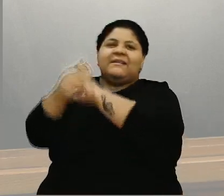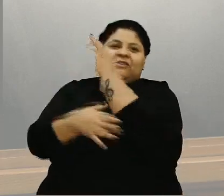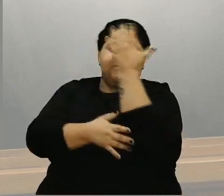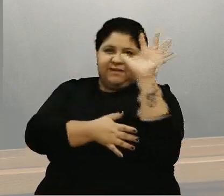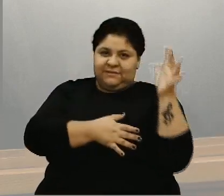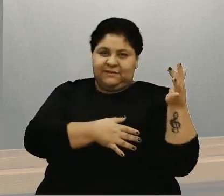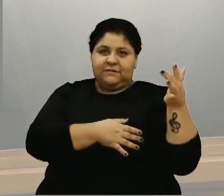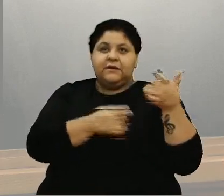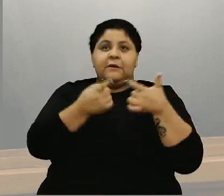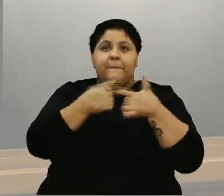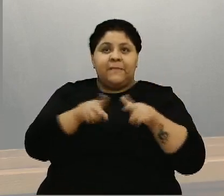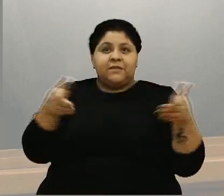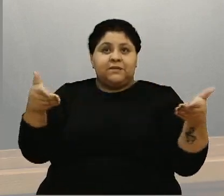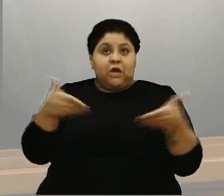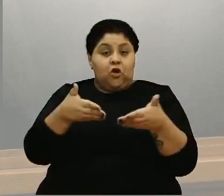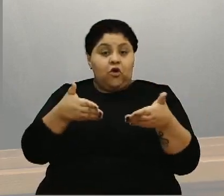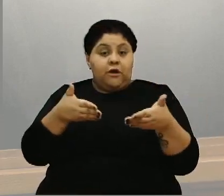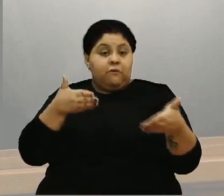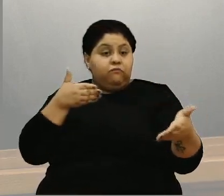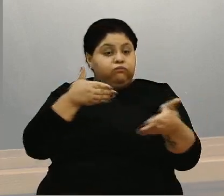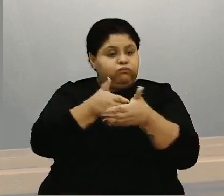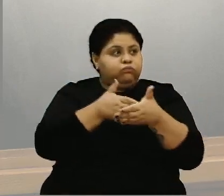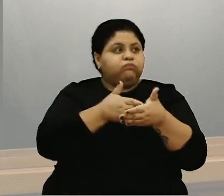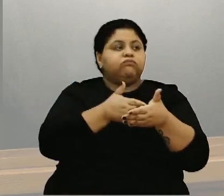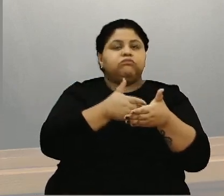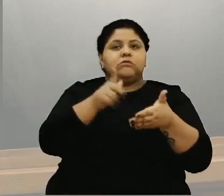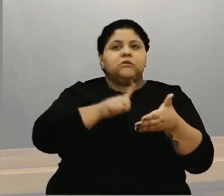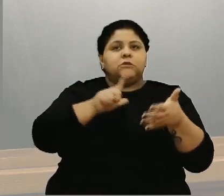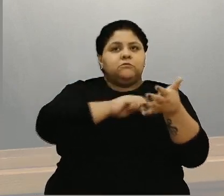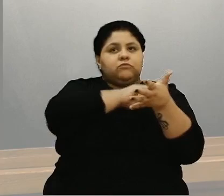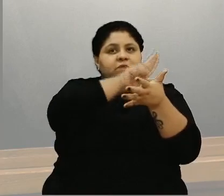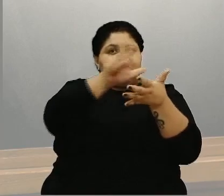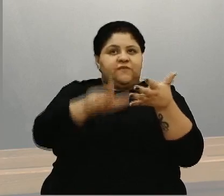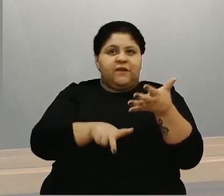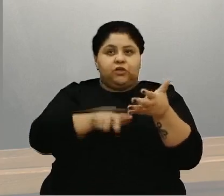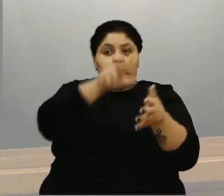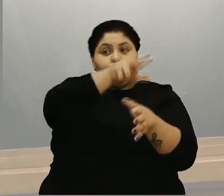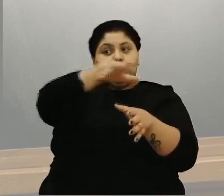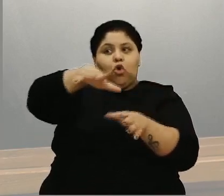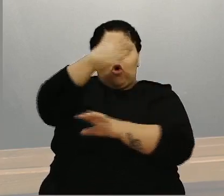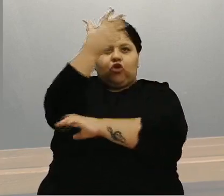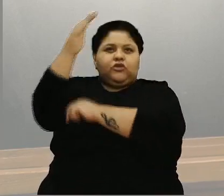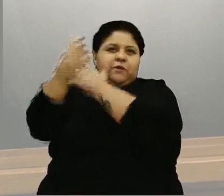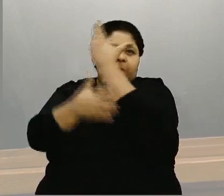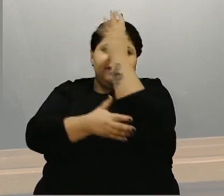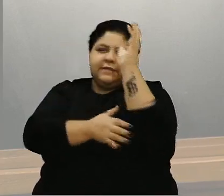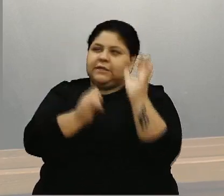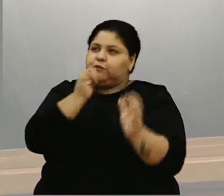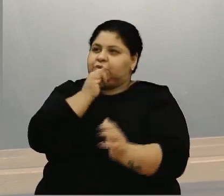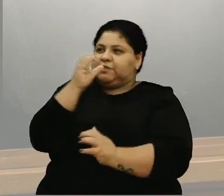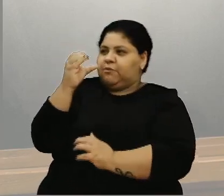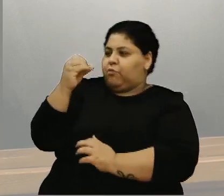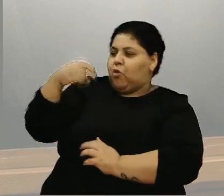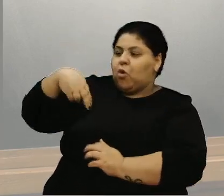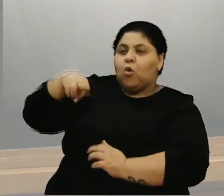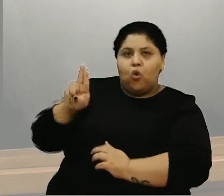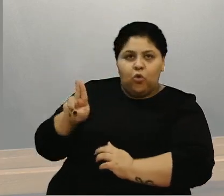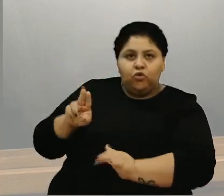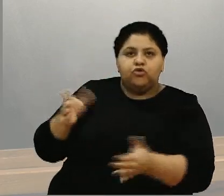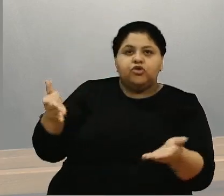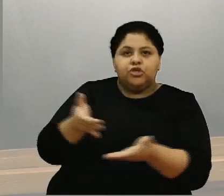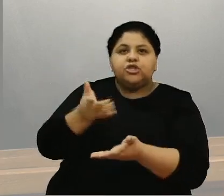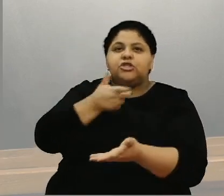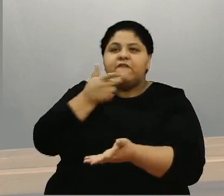agora chegar nesse limite. A ONU e diversos órgãos ambientais do Brasil e do país inteiro já falam isso